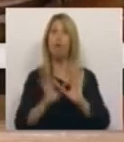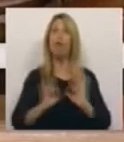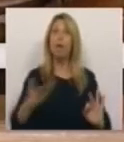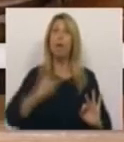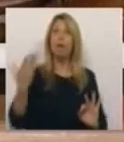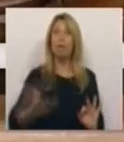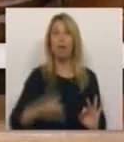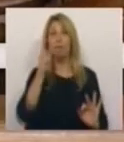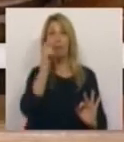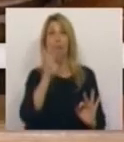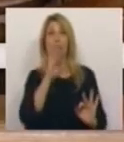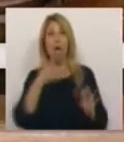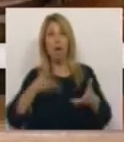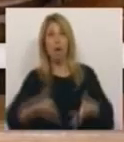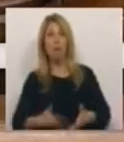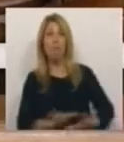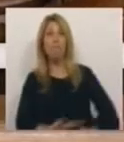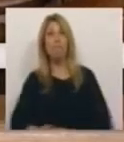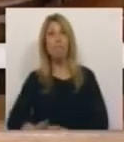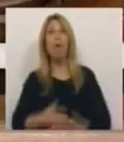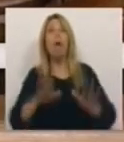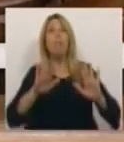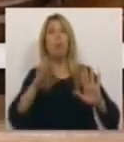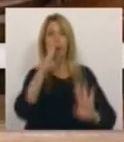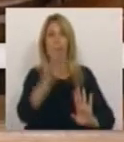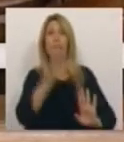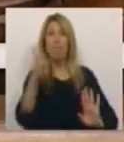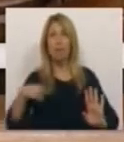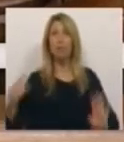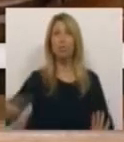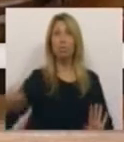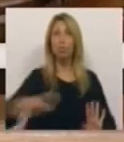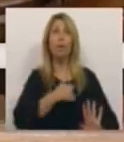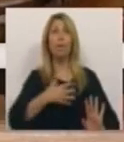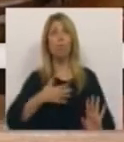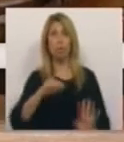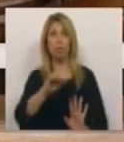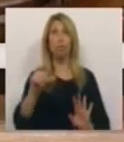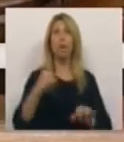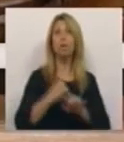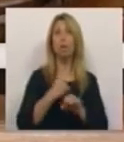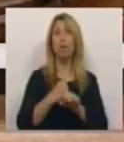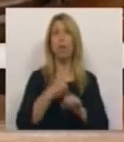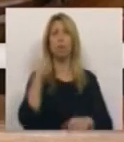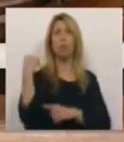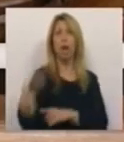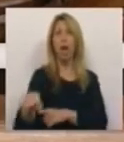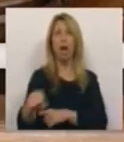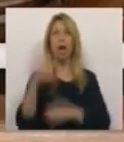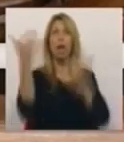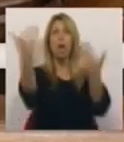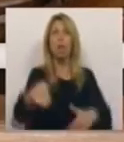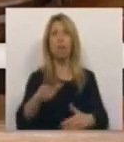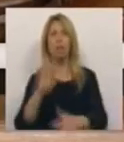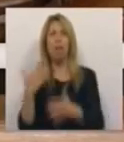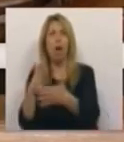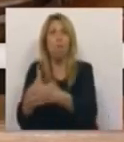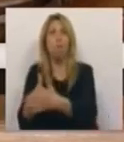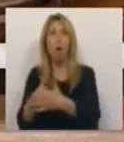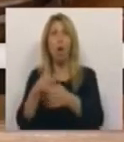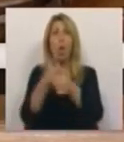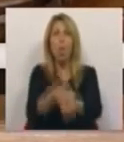de maternidade e paternidade, mas a prática diária nas empresas e locais de trabalho nega, limita e obstaculiza o seu